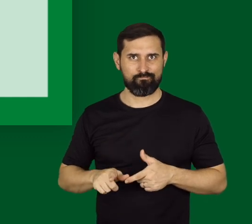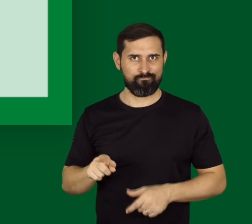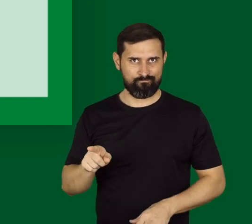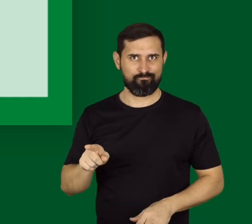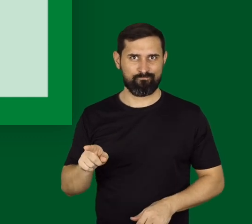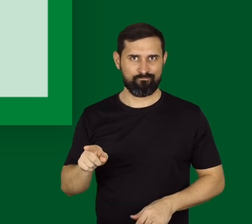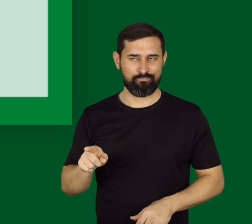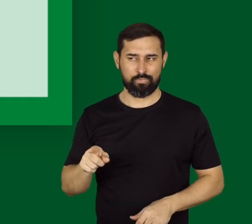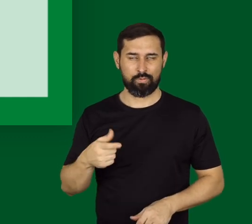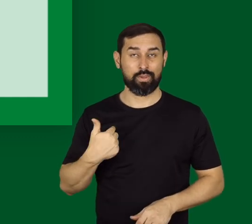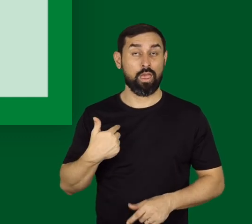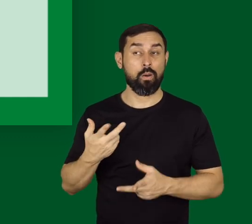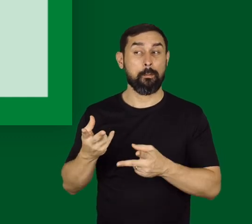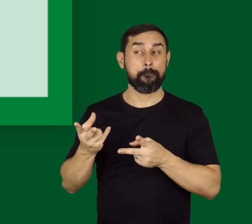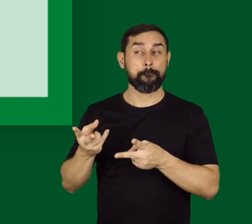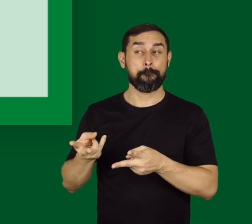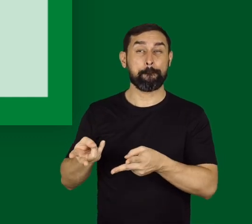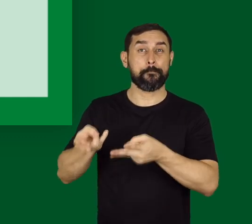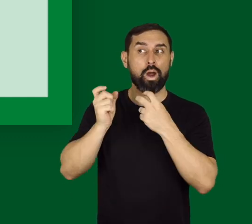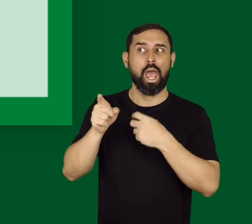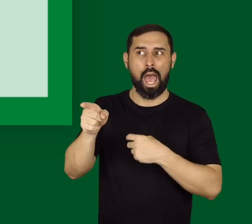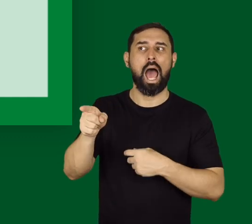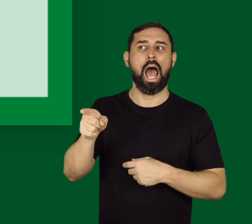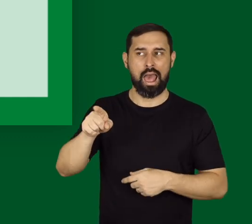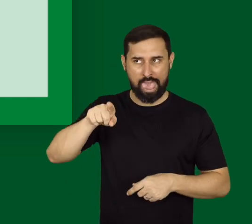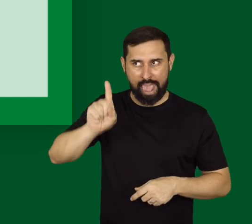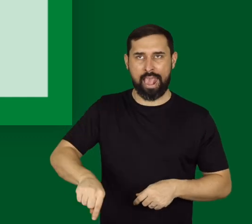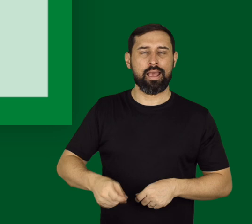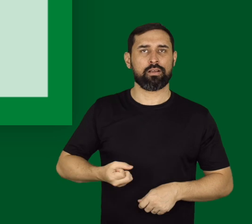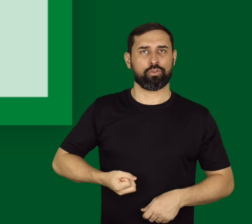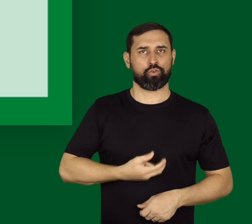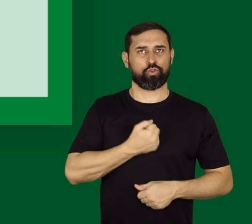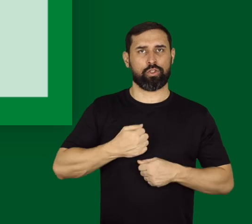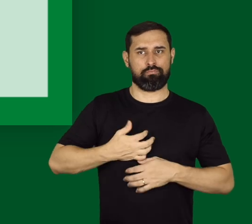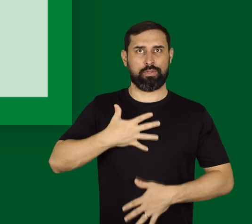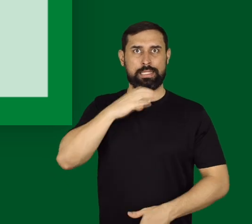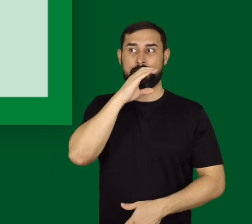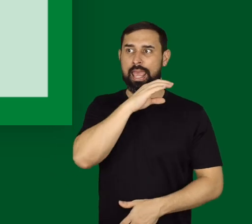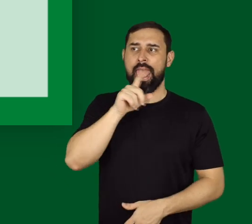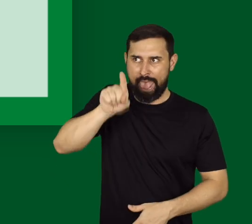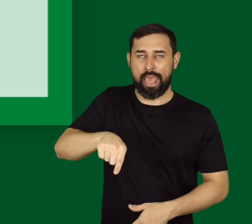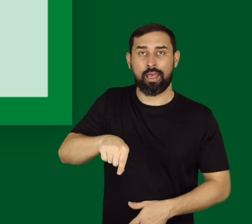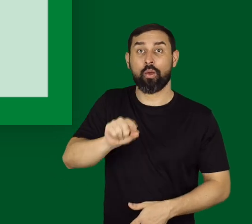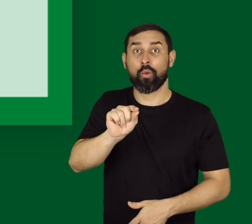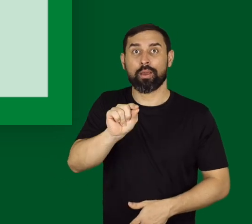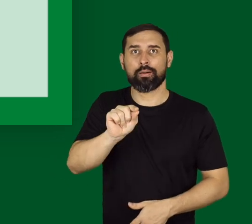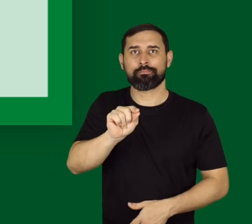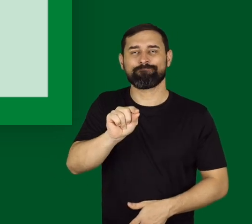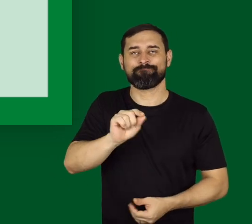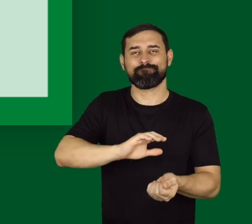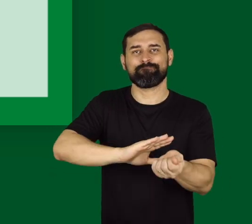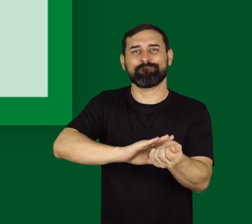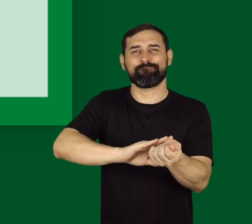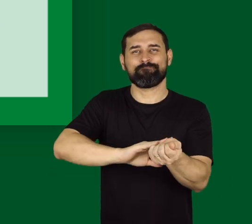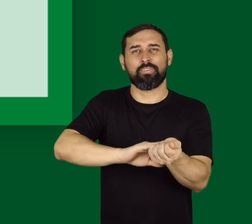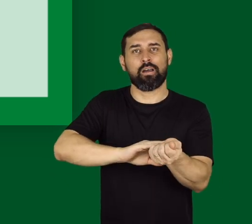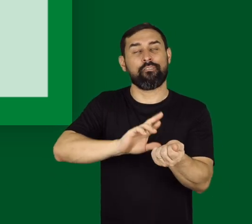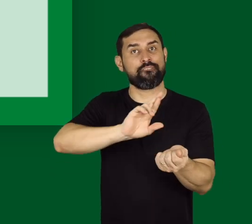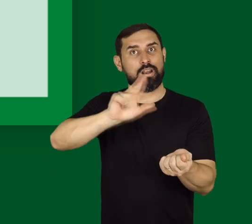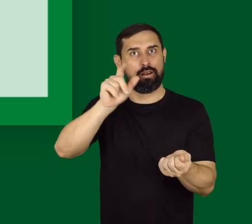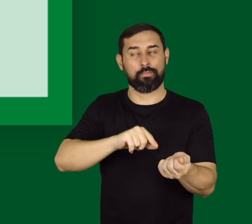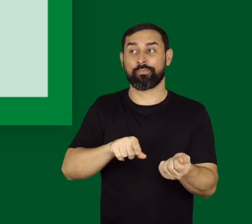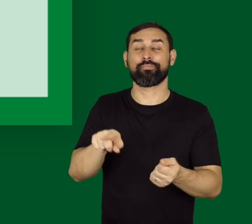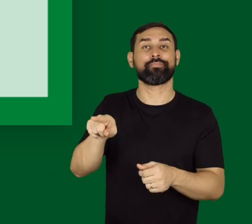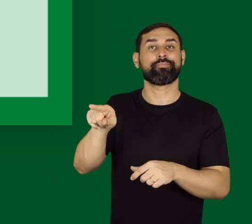na microcirculação ela não está bem perfundida. Então, quais são os sinais clínicos que a gente